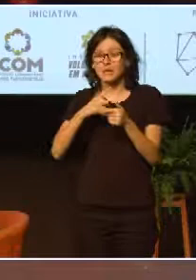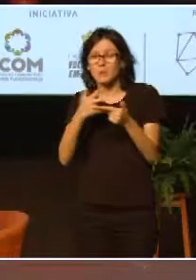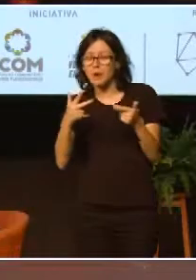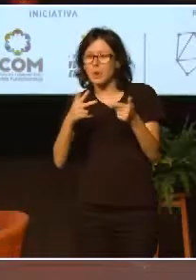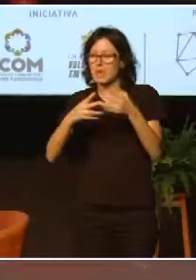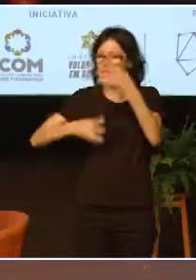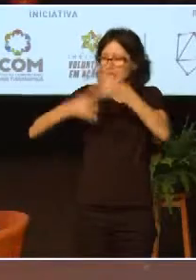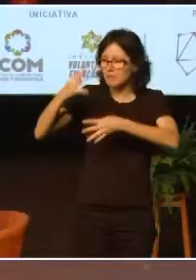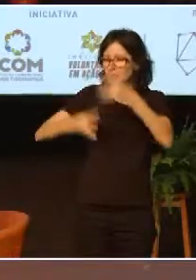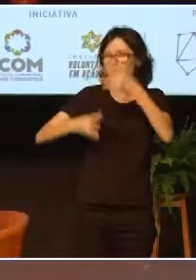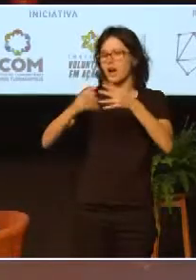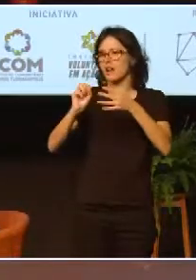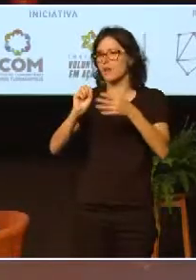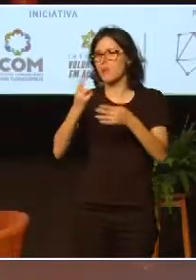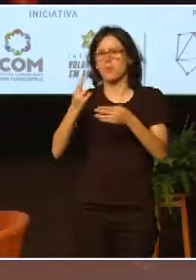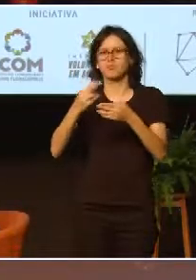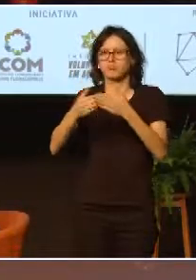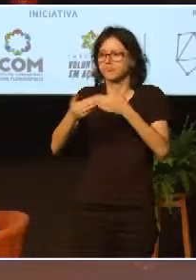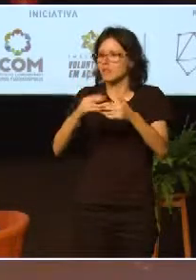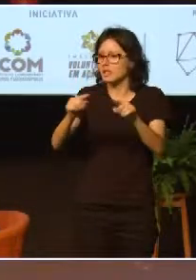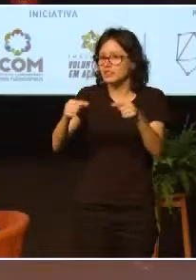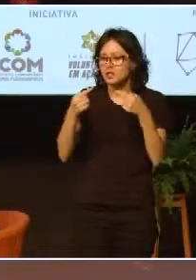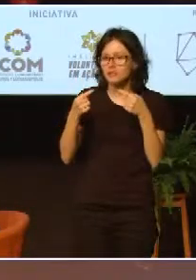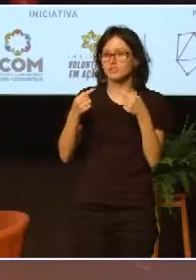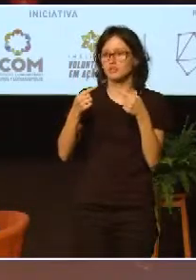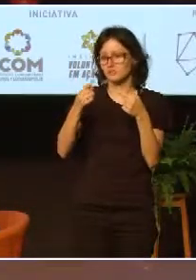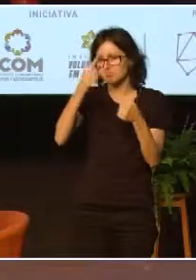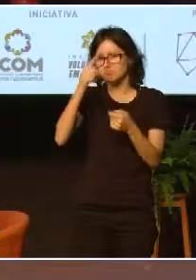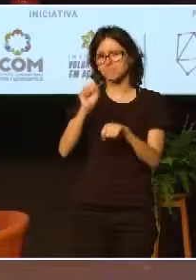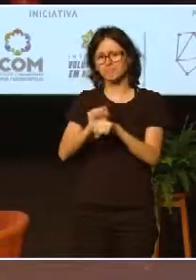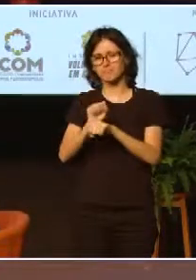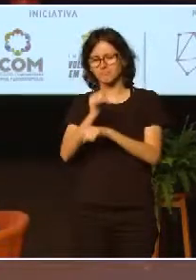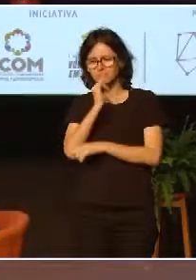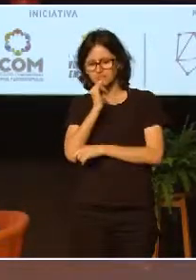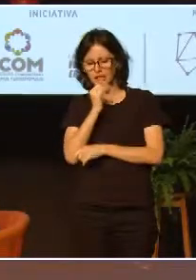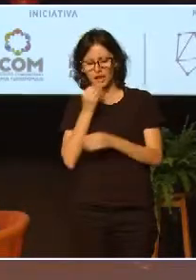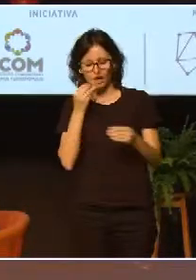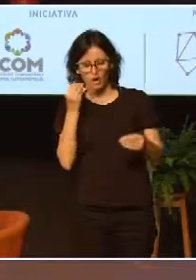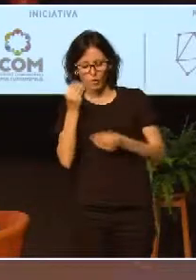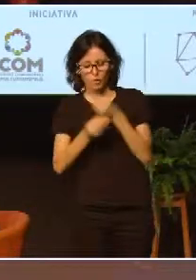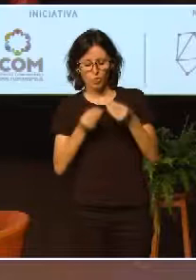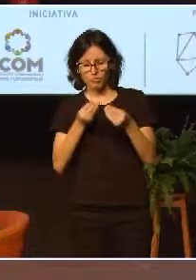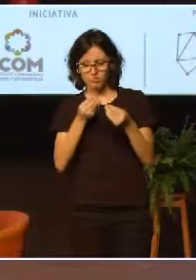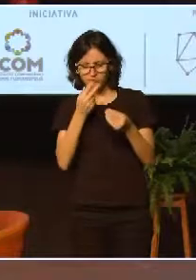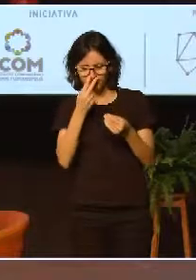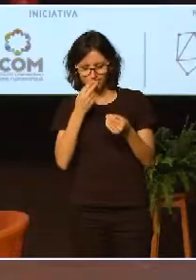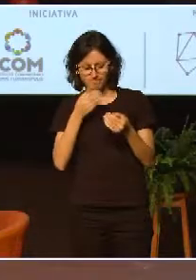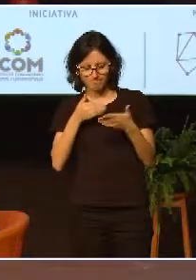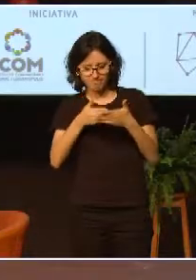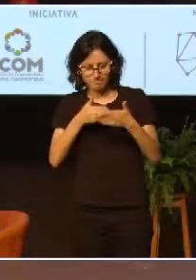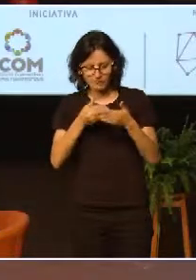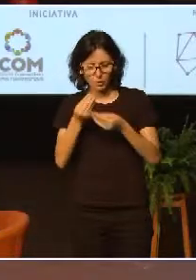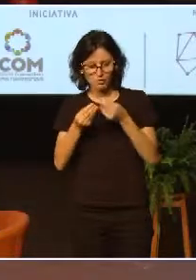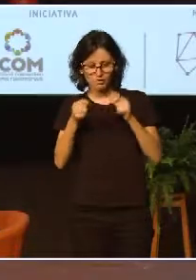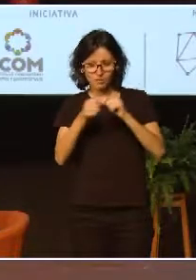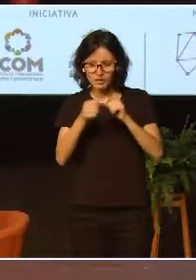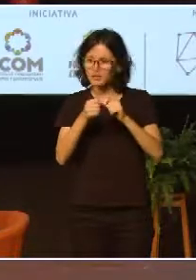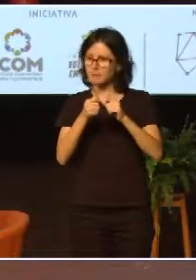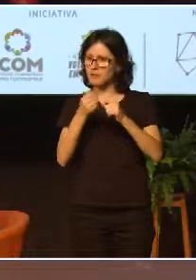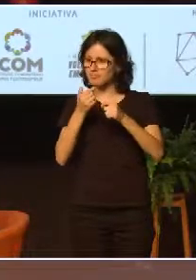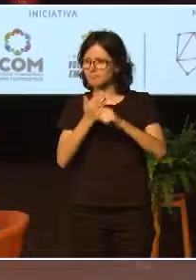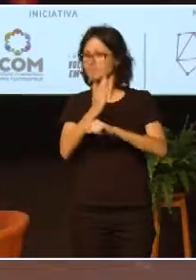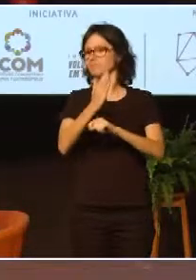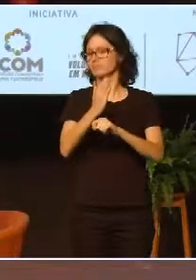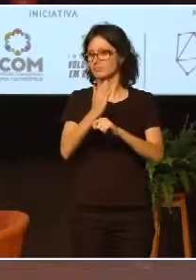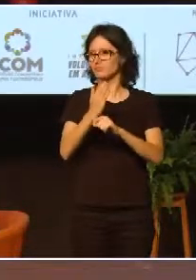caminho de vocês, algum desafio, que seja aqueles que você para e pensa assim, nossa, como é que eu vou passar por isso? Onde é que vocês se apoiam? Eu